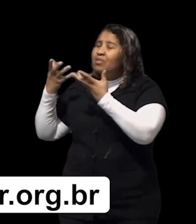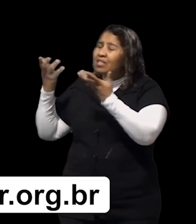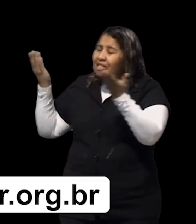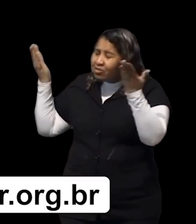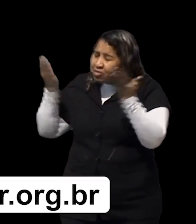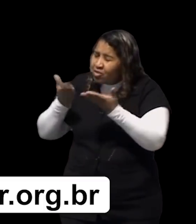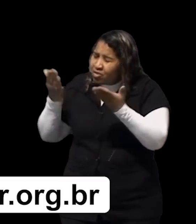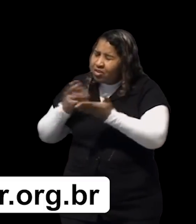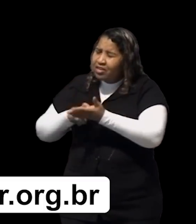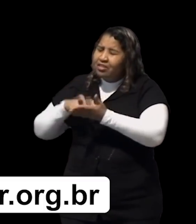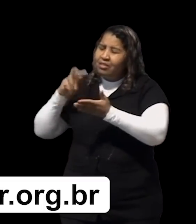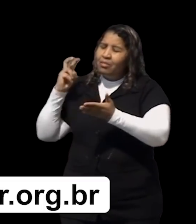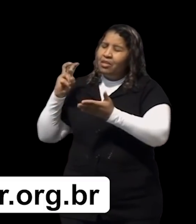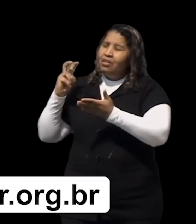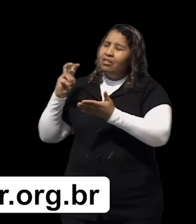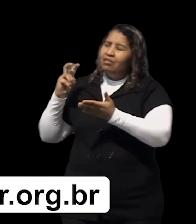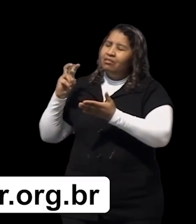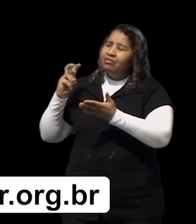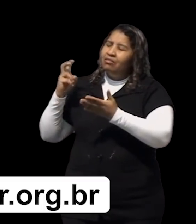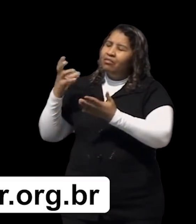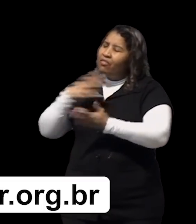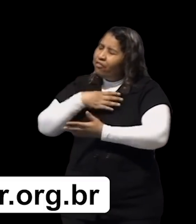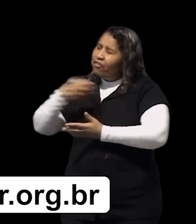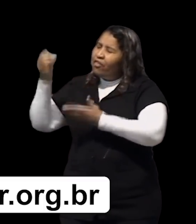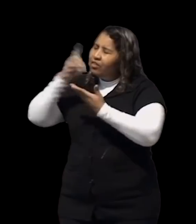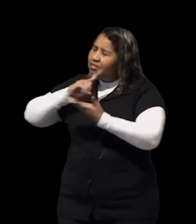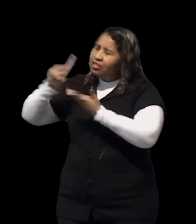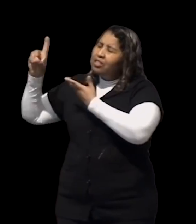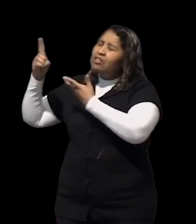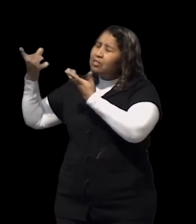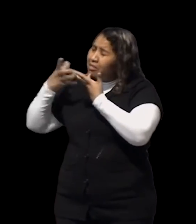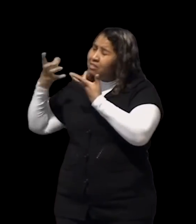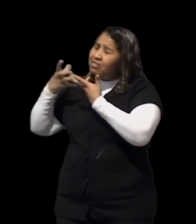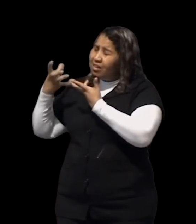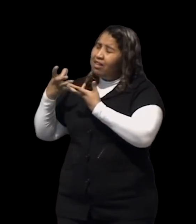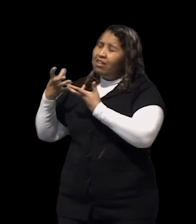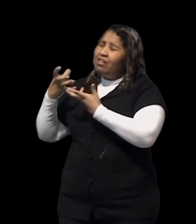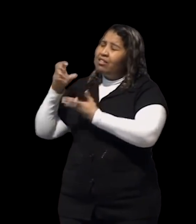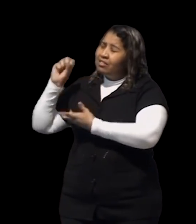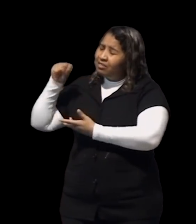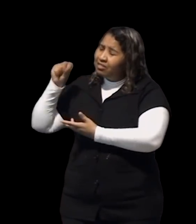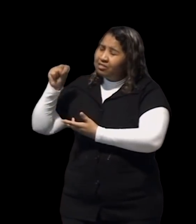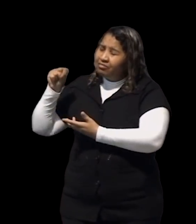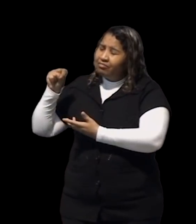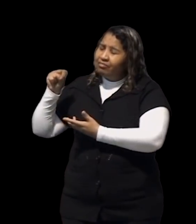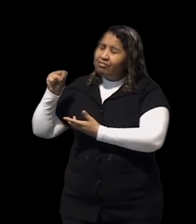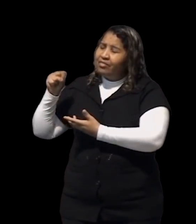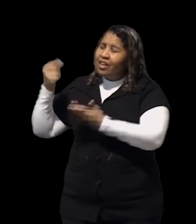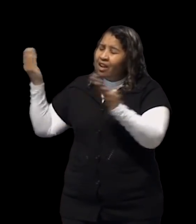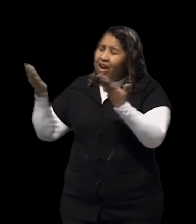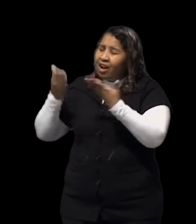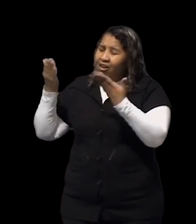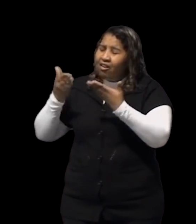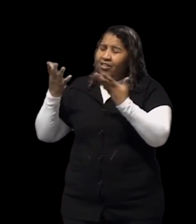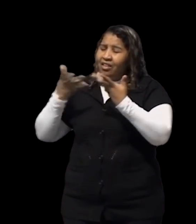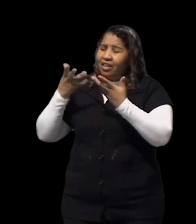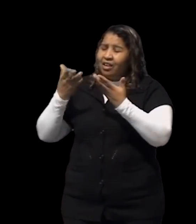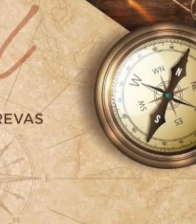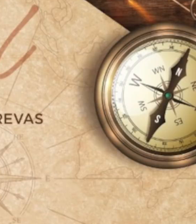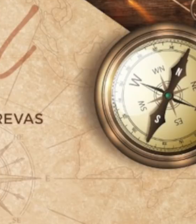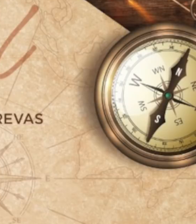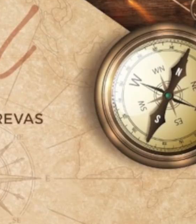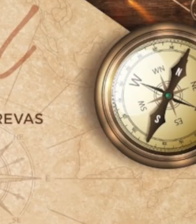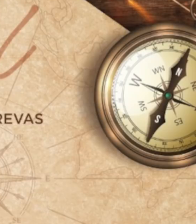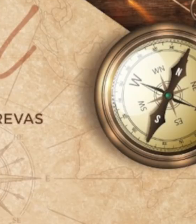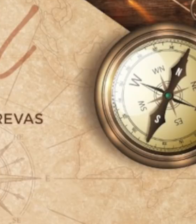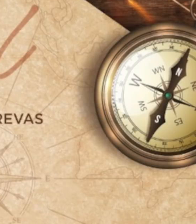como filhos de Deus Quero retirar todas as vendas de seus olhos todas as mentiras semeada no